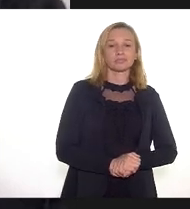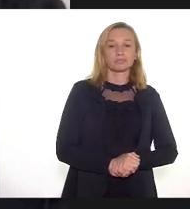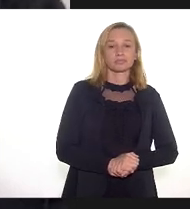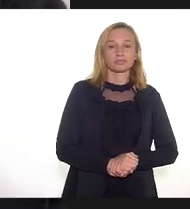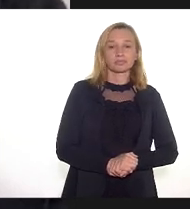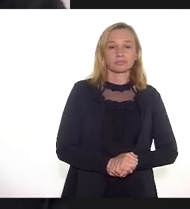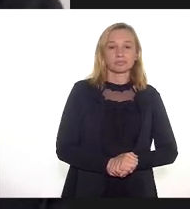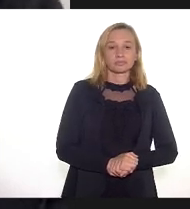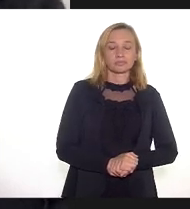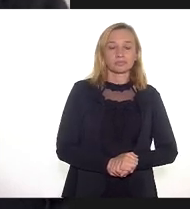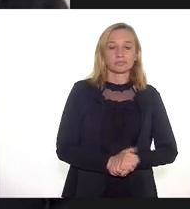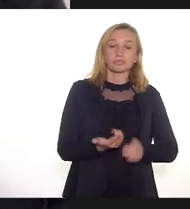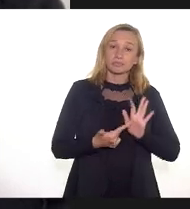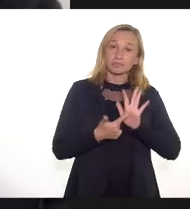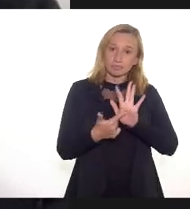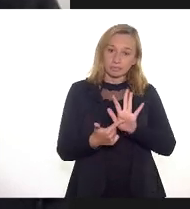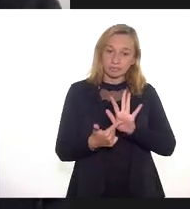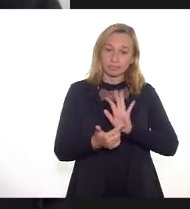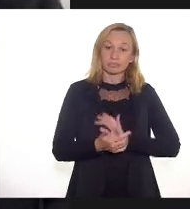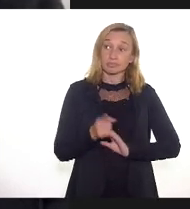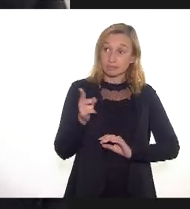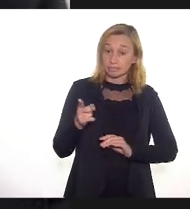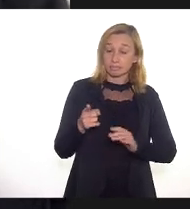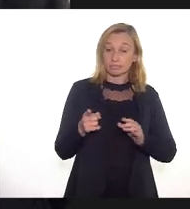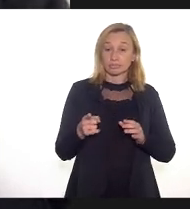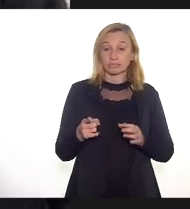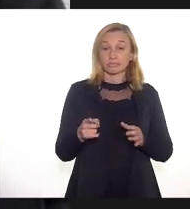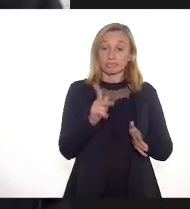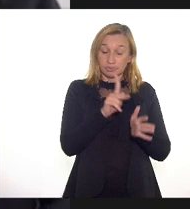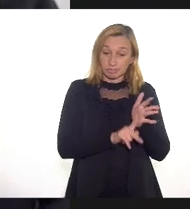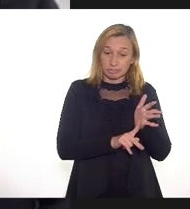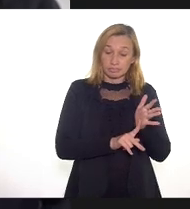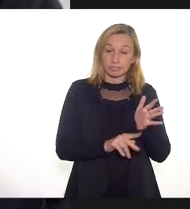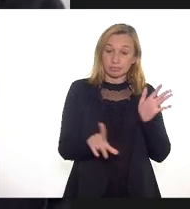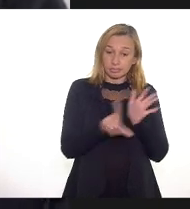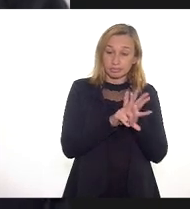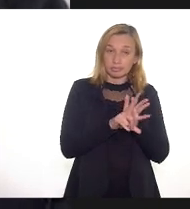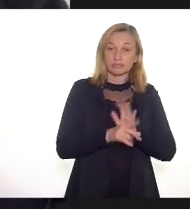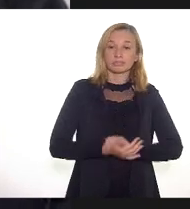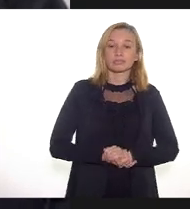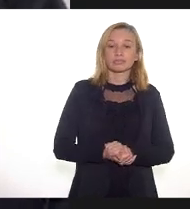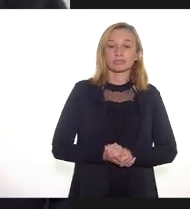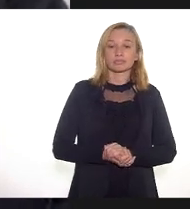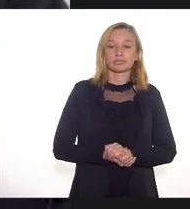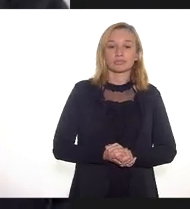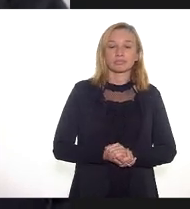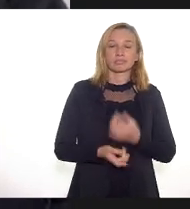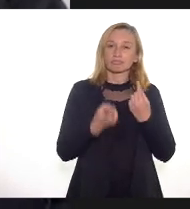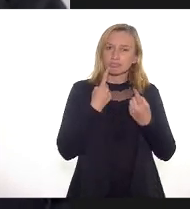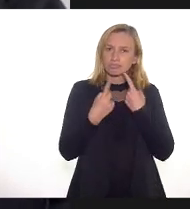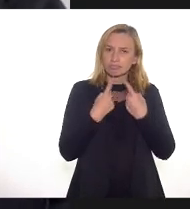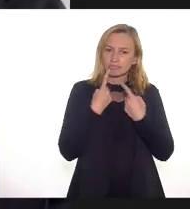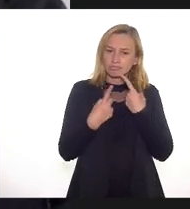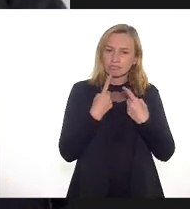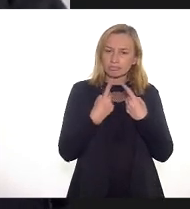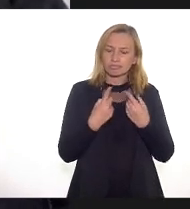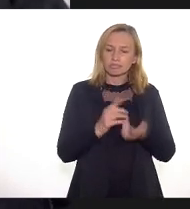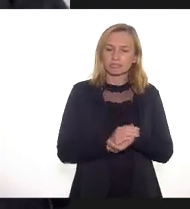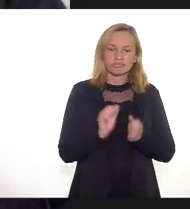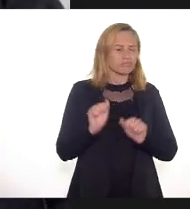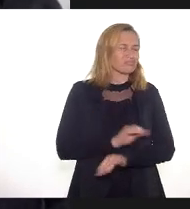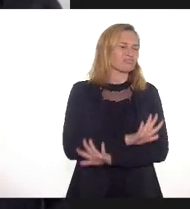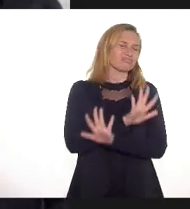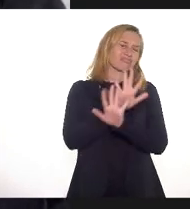ter exposto esse projeto, através desse projeto de lei, né, esse debate de uma forma tão